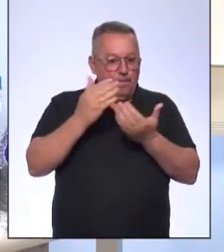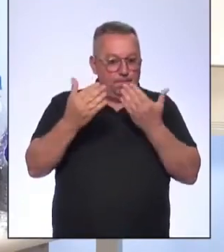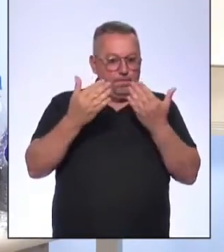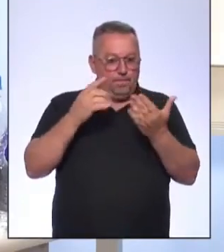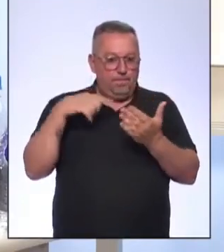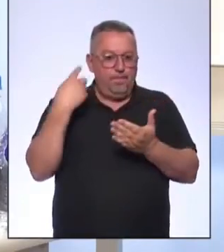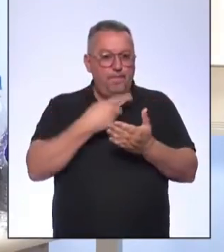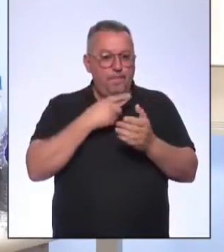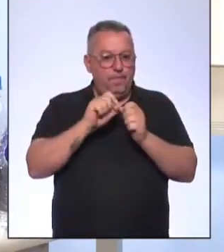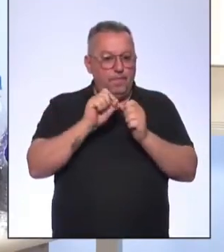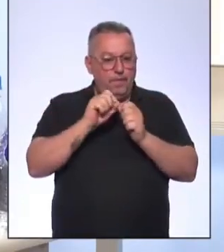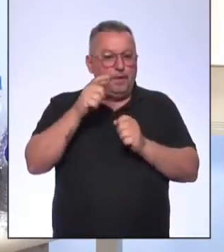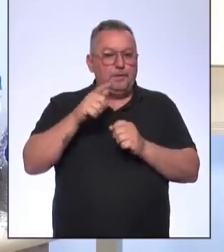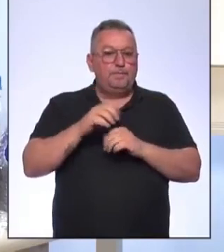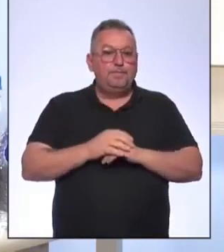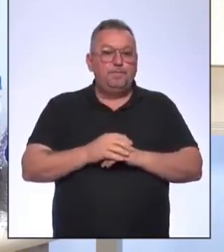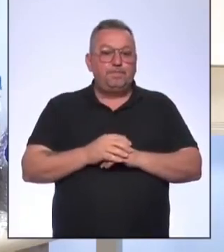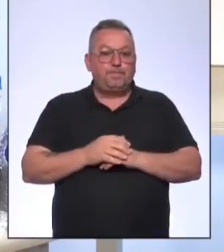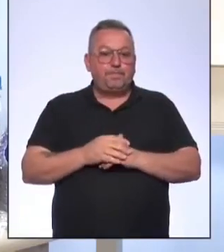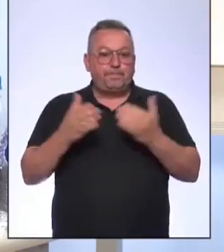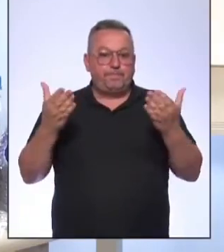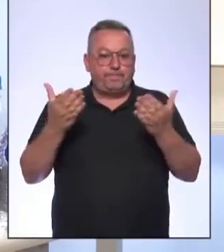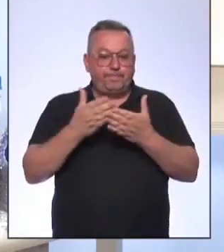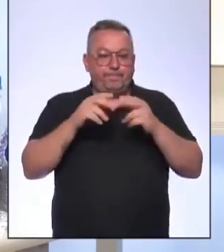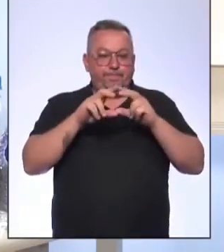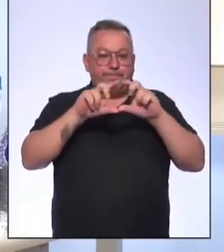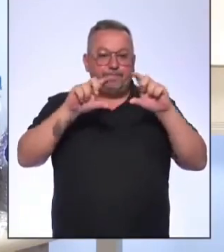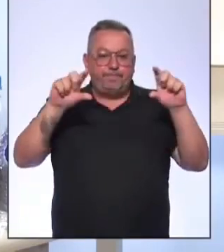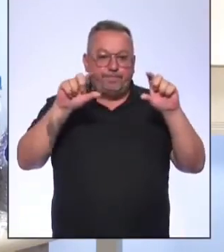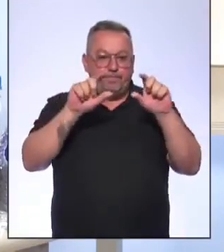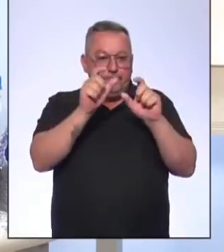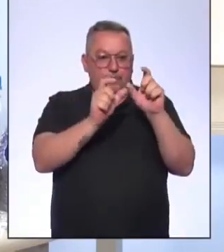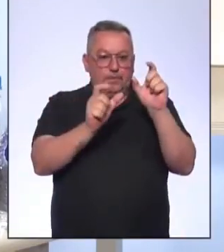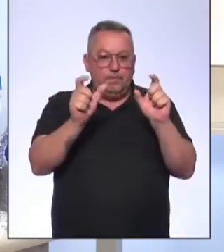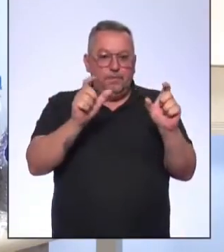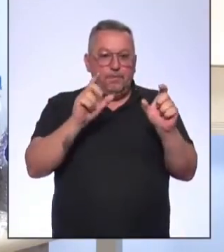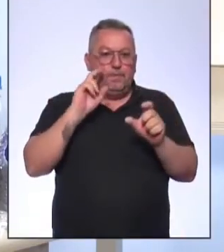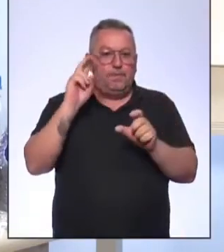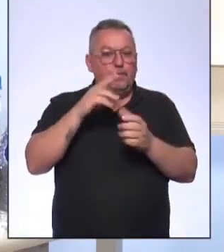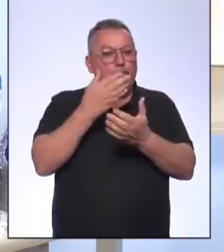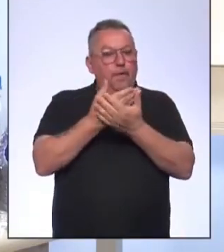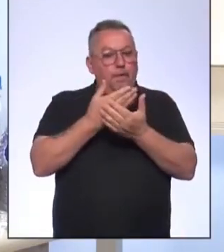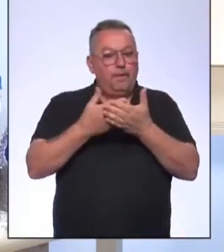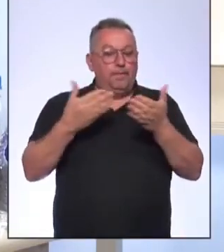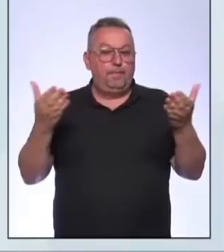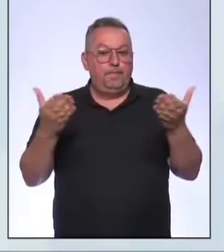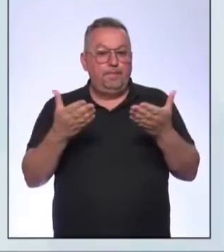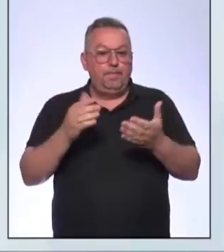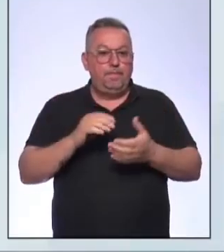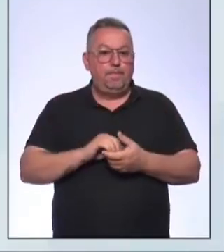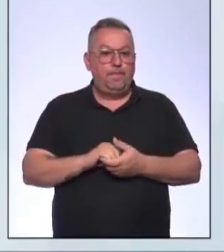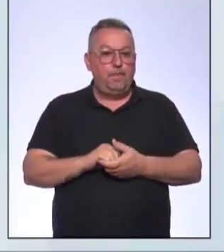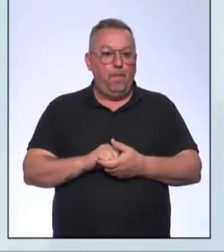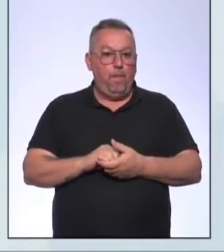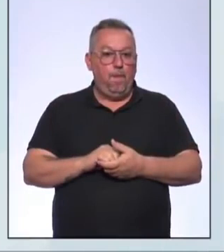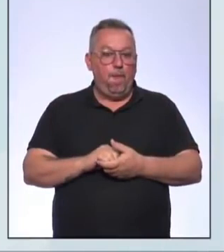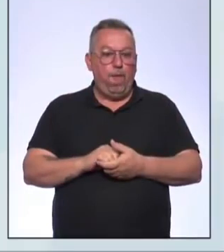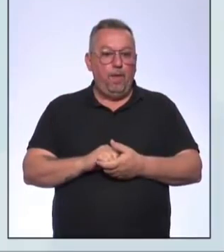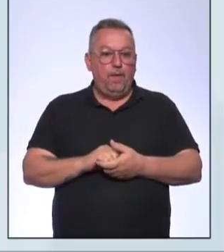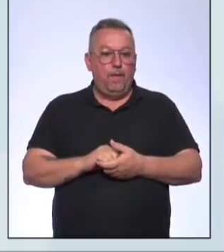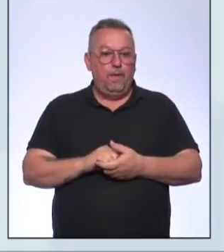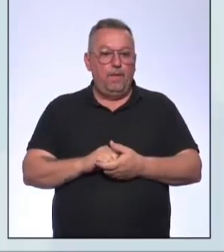vai fazer mais para frente. Então agora a gente vai ter umas frases com palavras que a gente já viu na aula de hoje. Vamos ver na tela. A gente tem